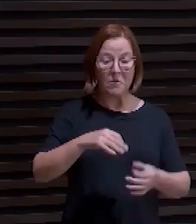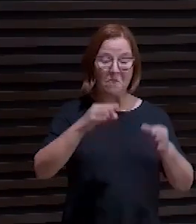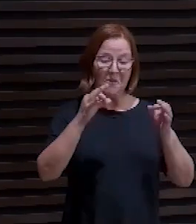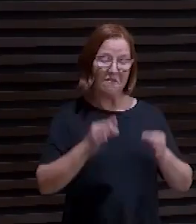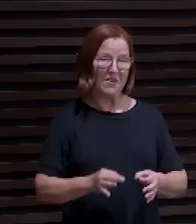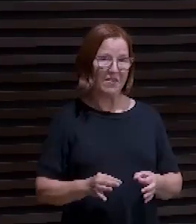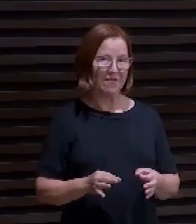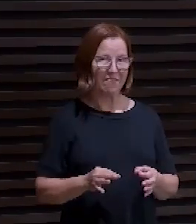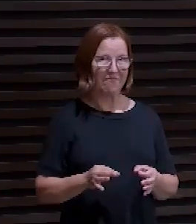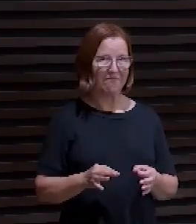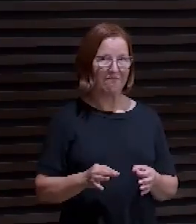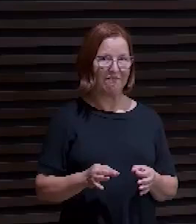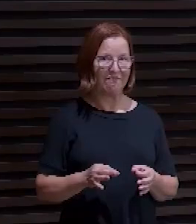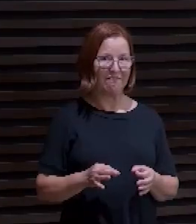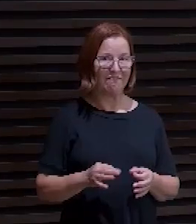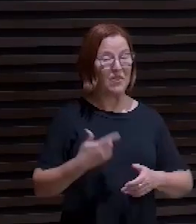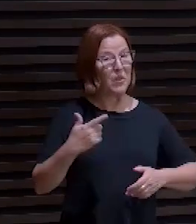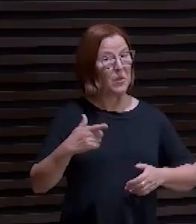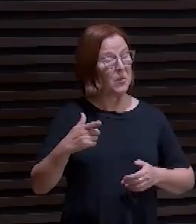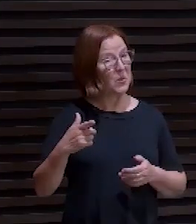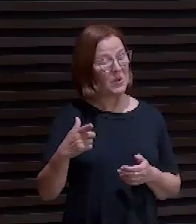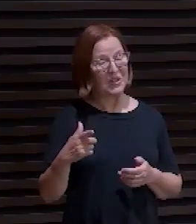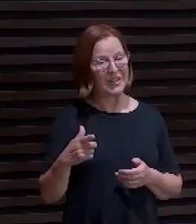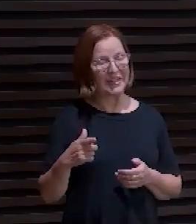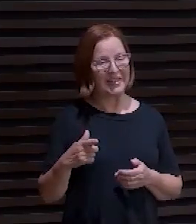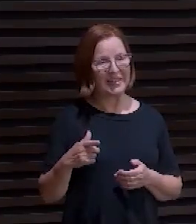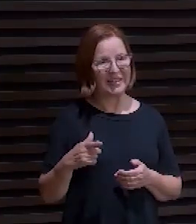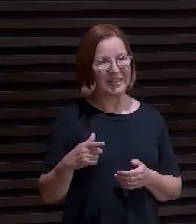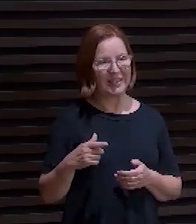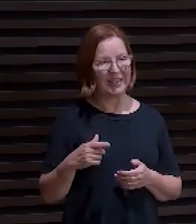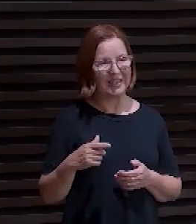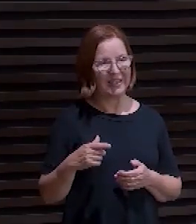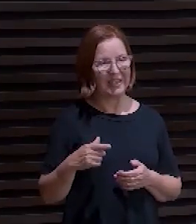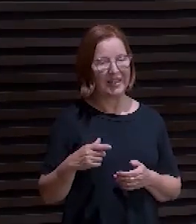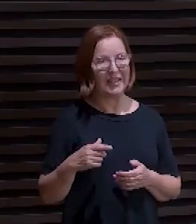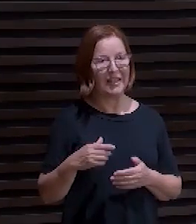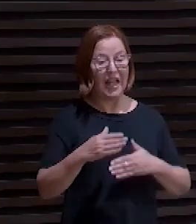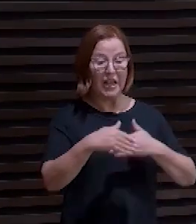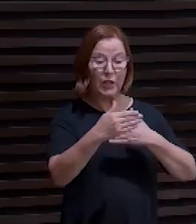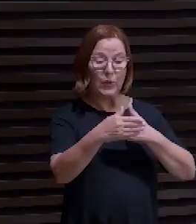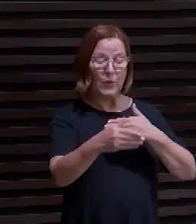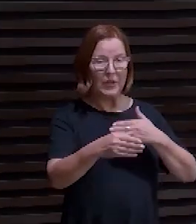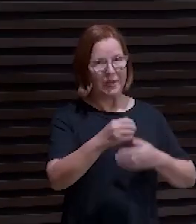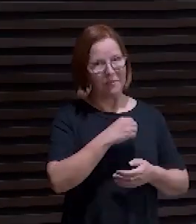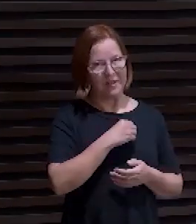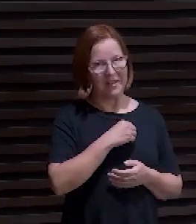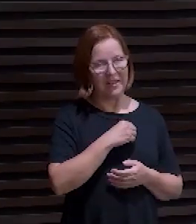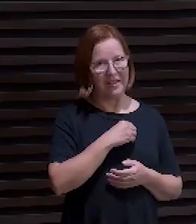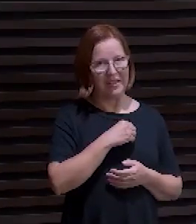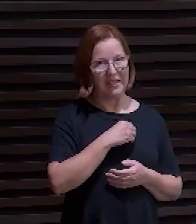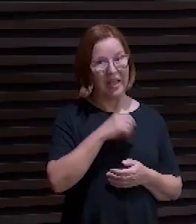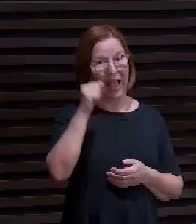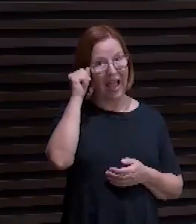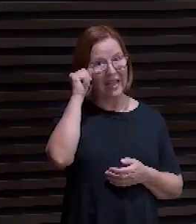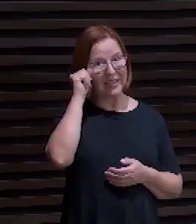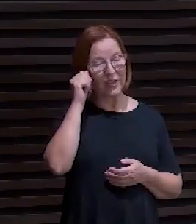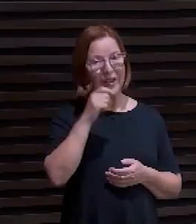onde não havia ainda os efeitos da queda. E ele não era um